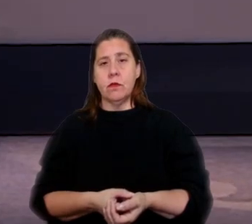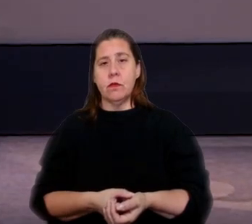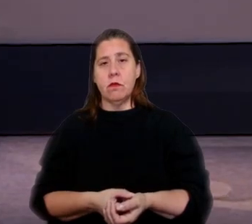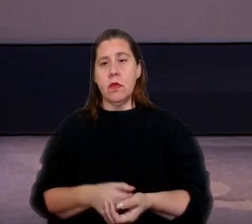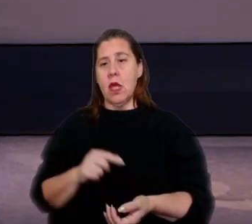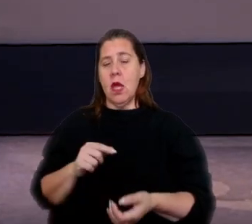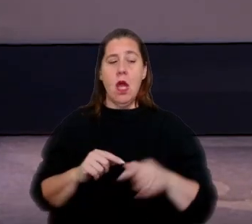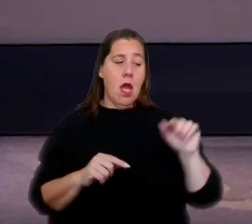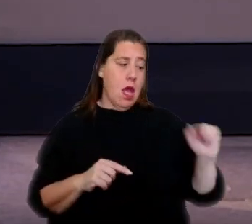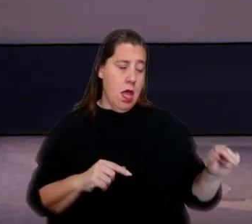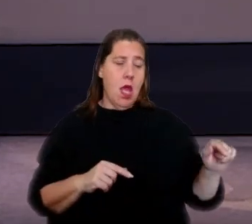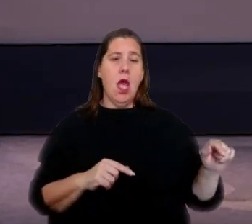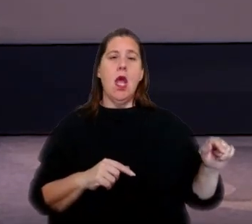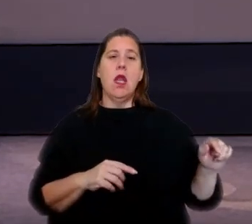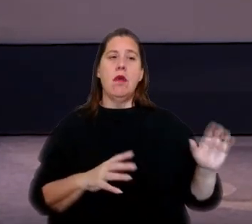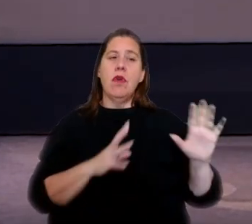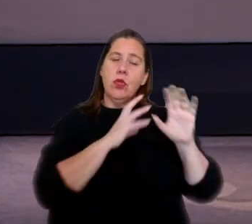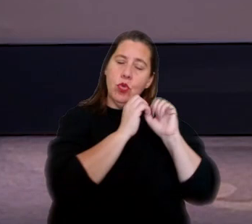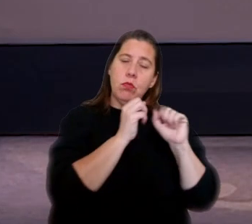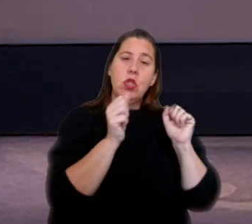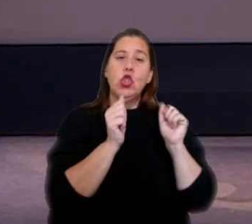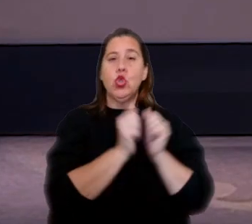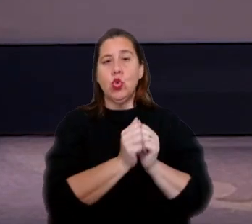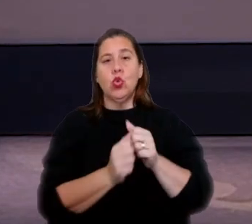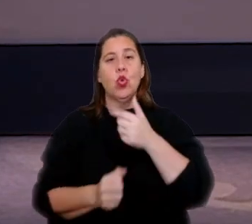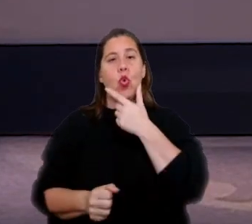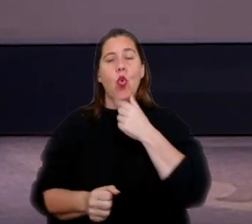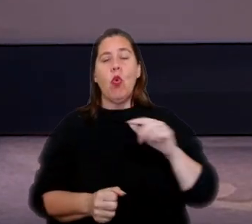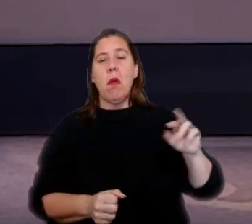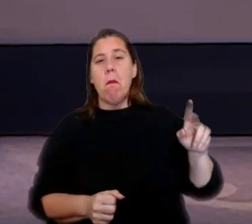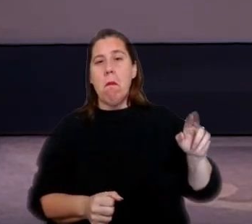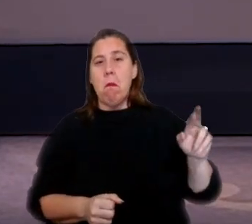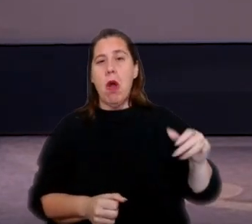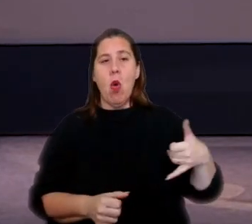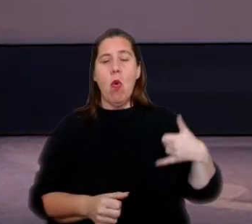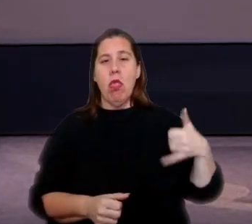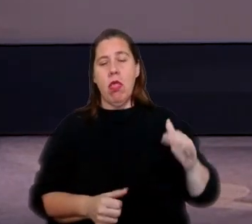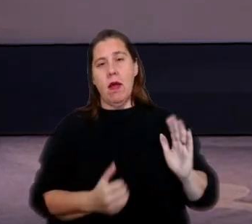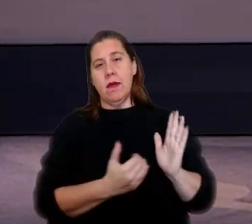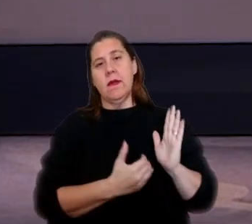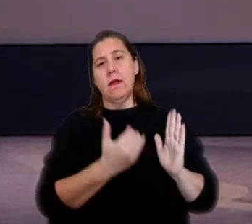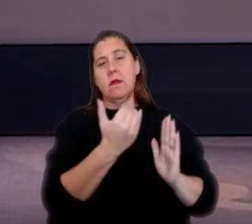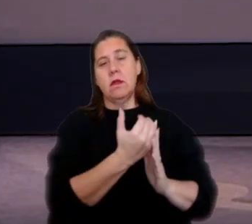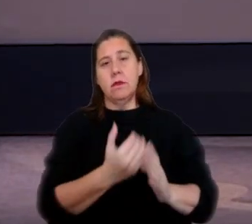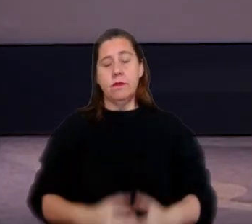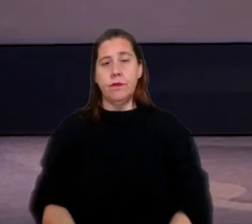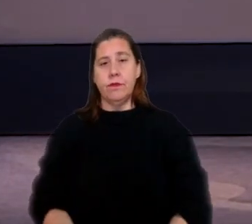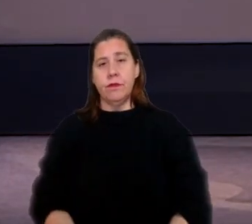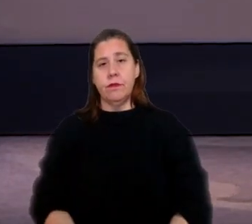com o irmão mais velho depois, faz xixi na cama. Então não sei se sei lá,